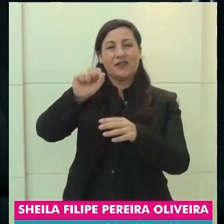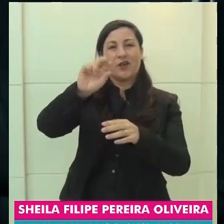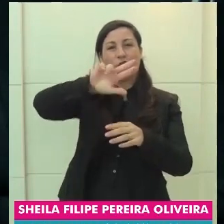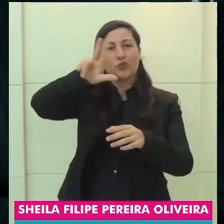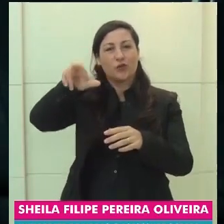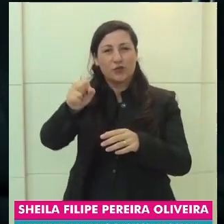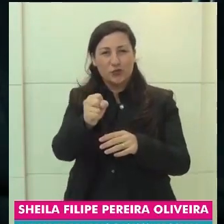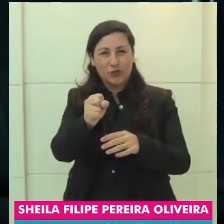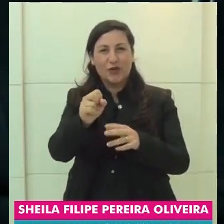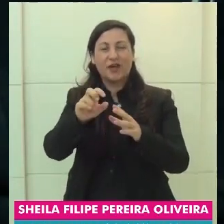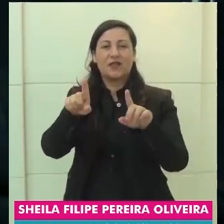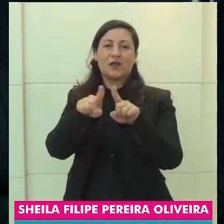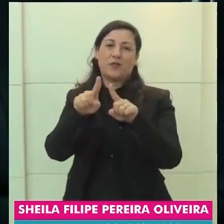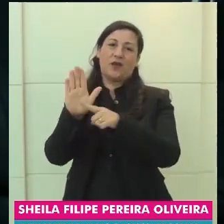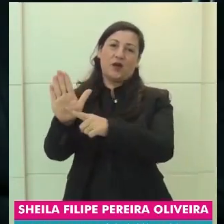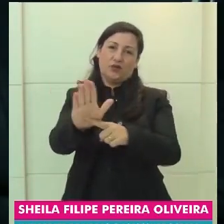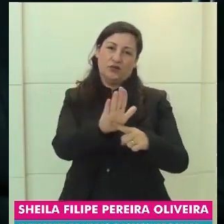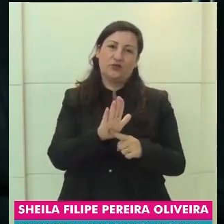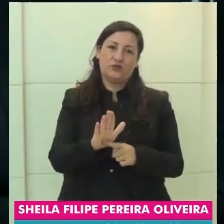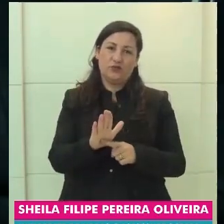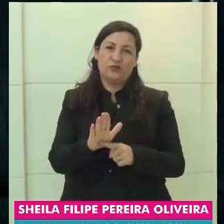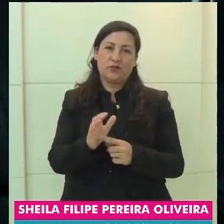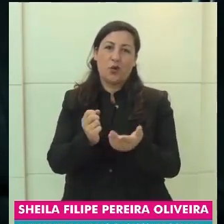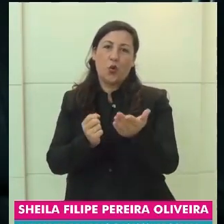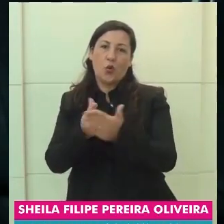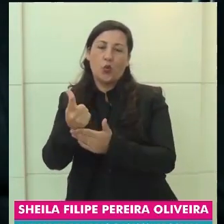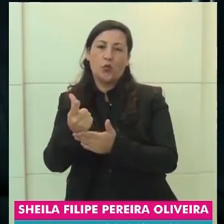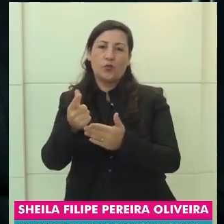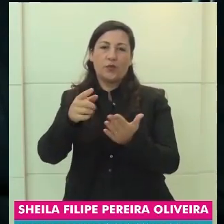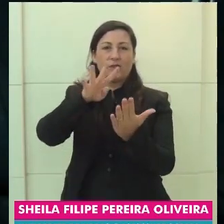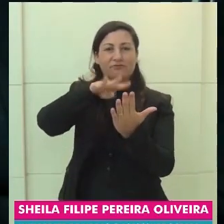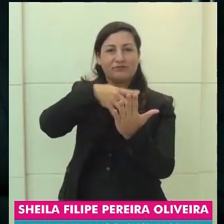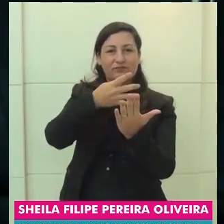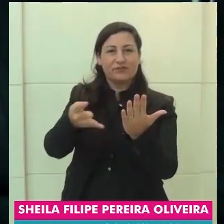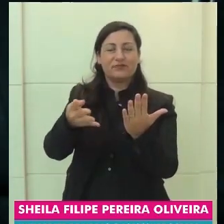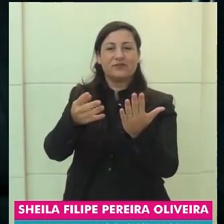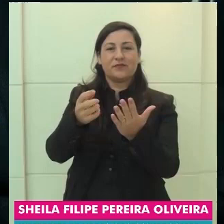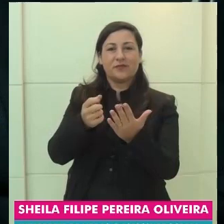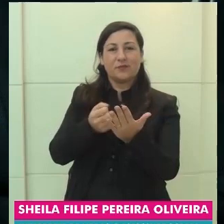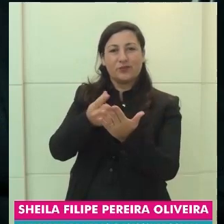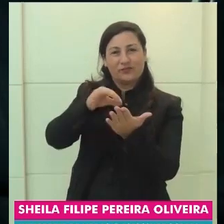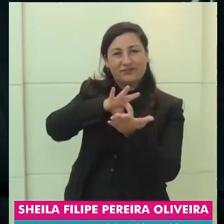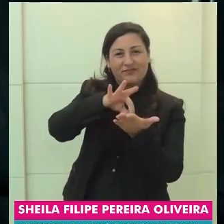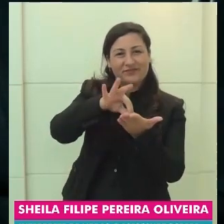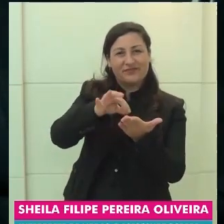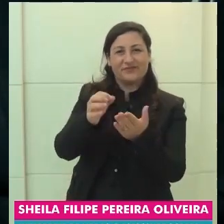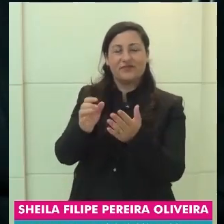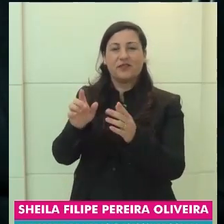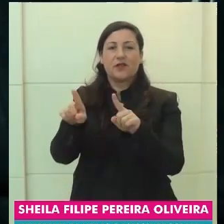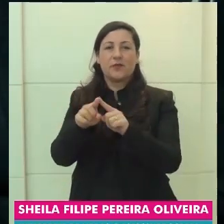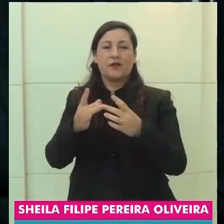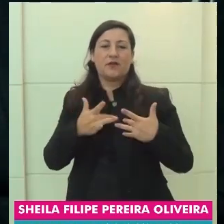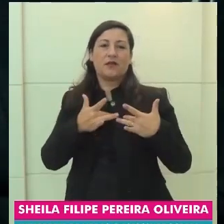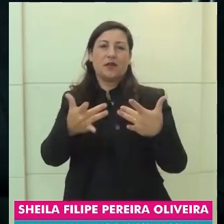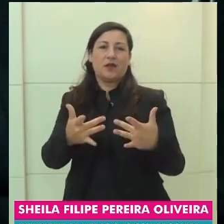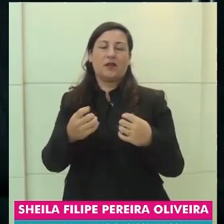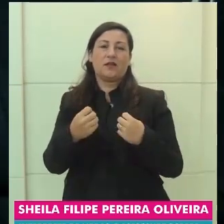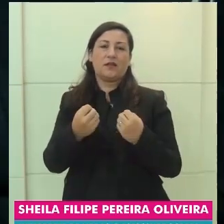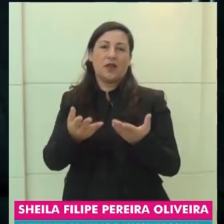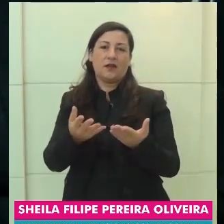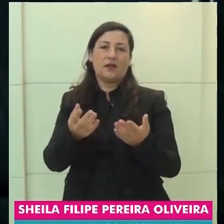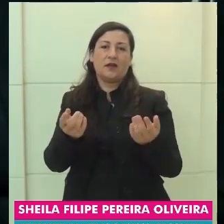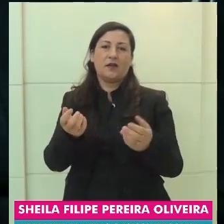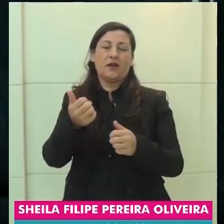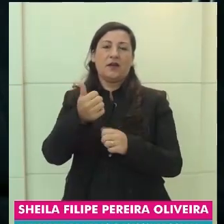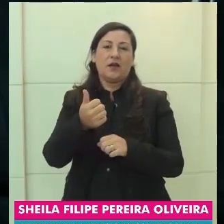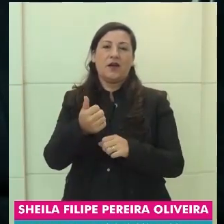eles têm nos ajudado com a compra das cartelas e também com alguns brindes. Só que a gente sabe que, às vezes, nunca